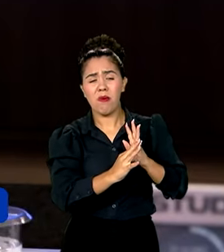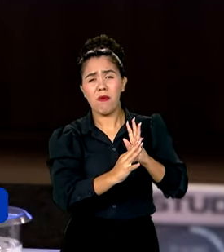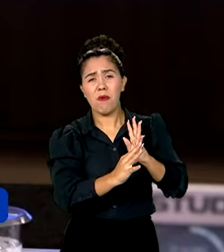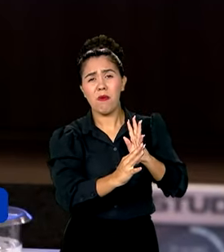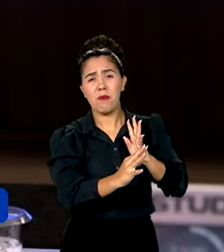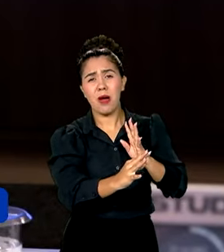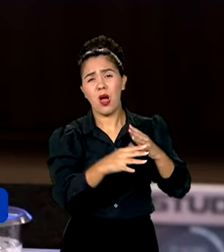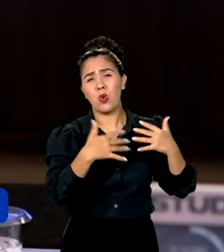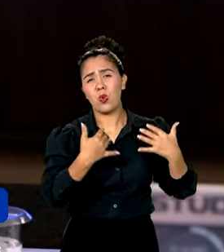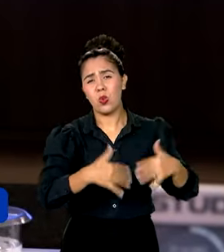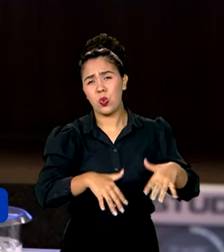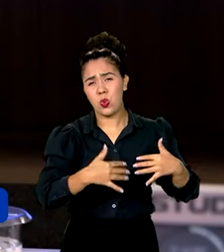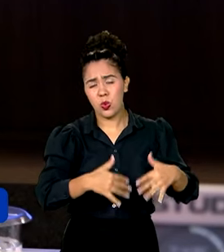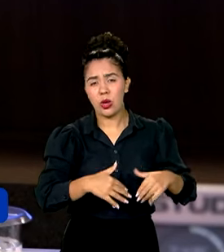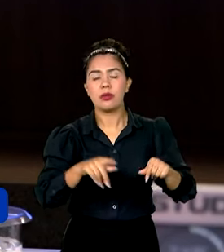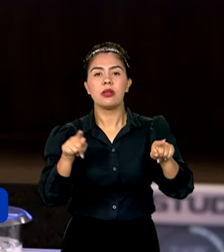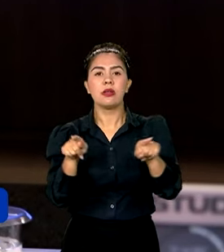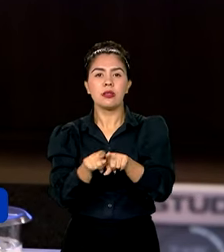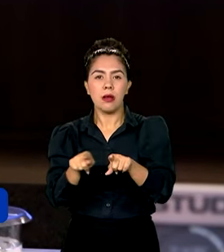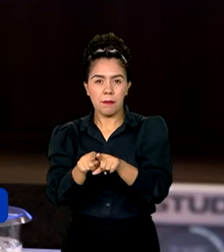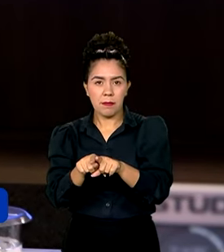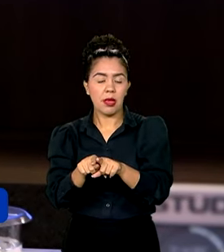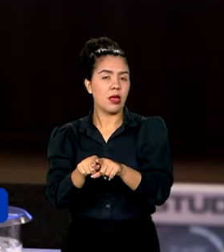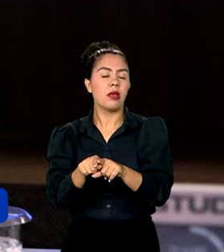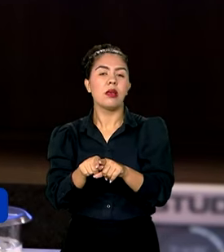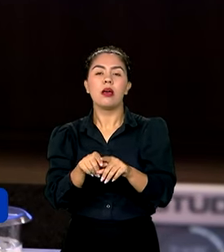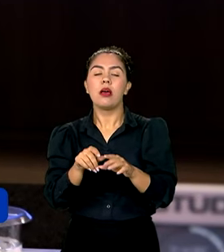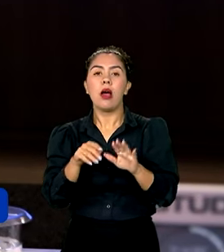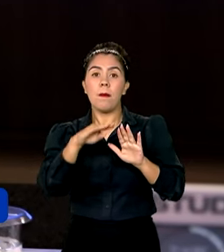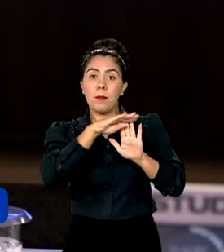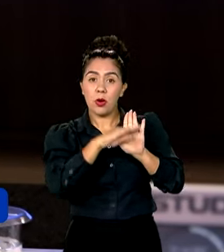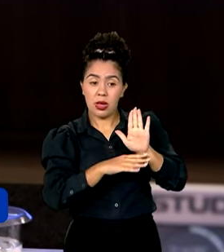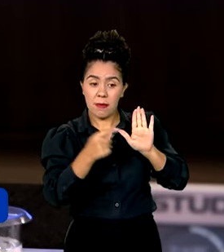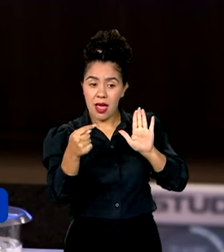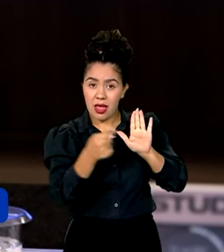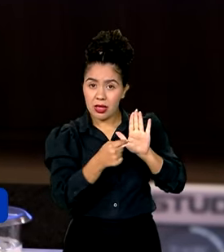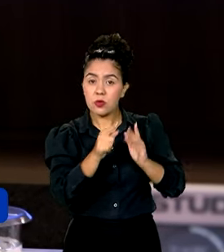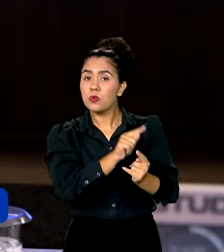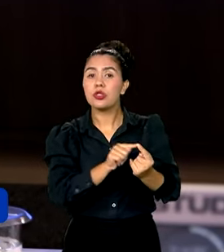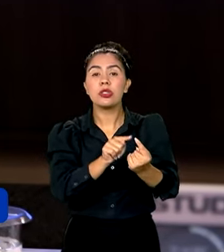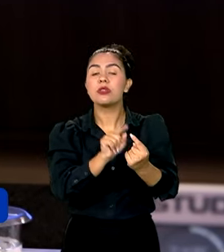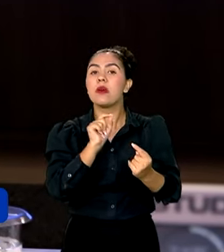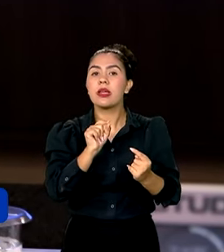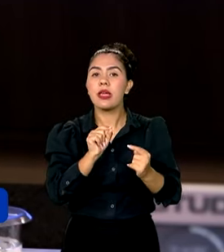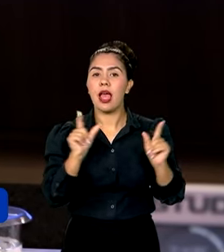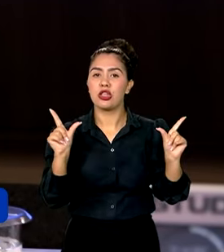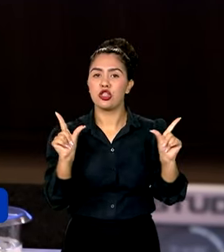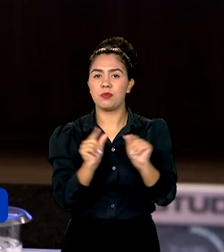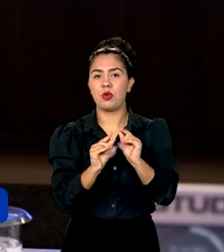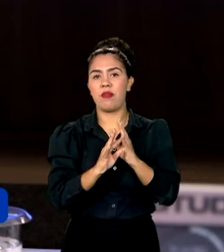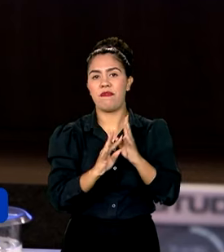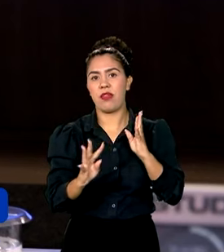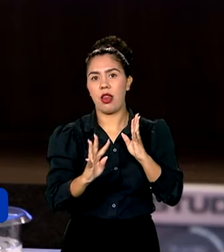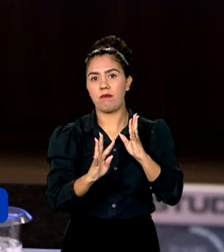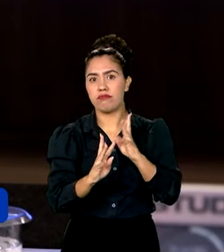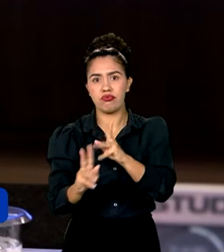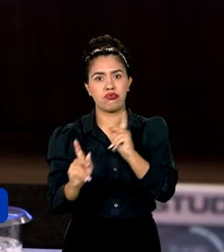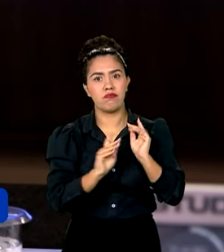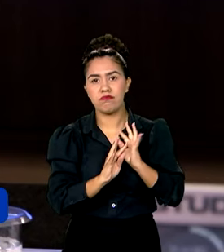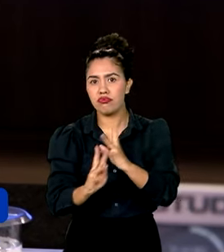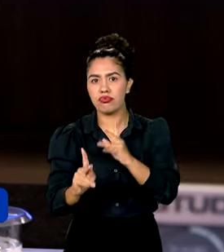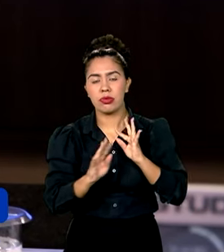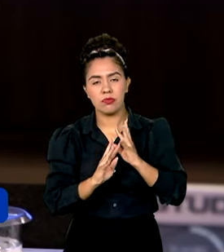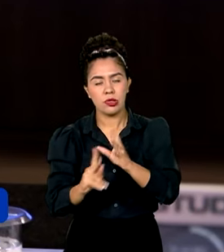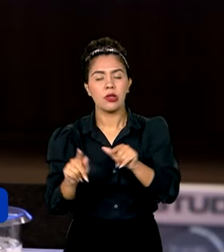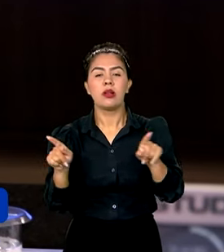fundamental o objetivo do programa é reduzir esse tempo de espera e organizar de outra maneira o serviço de saúde